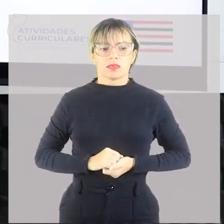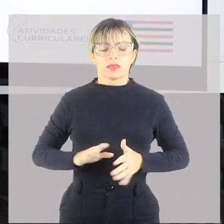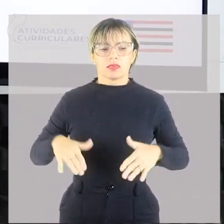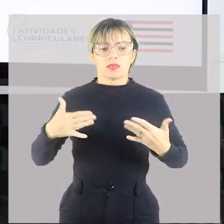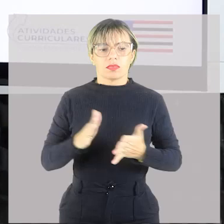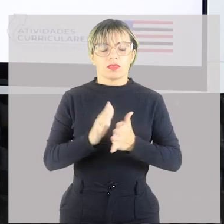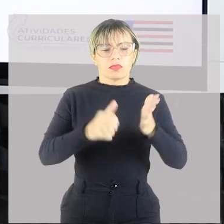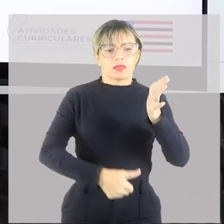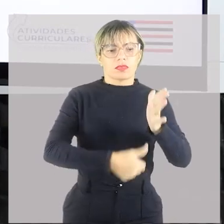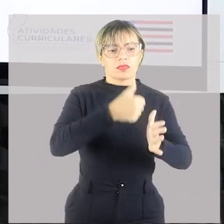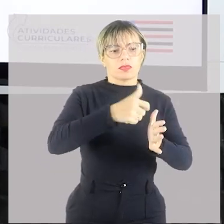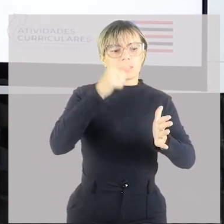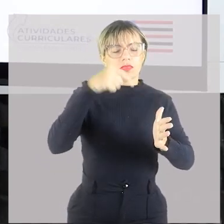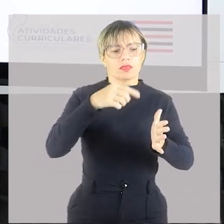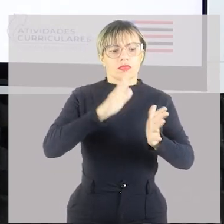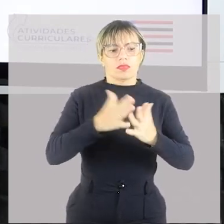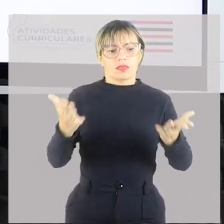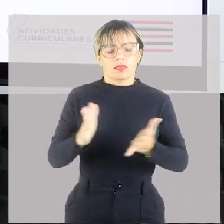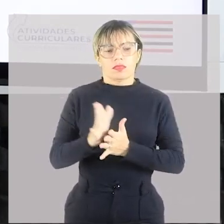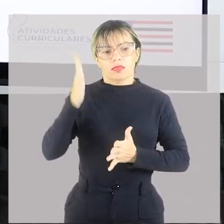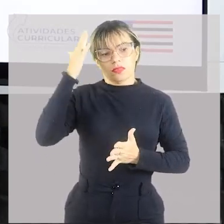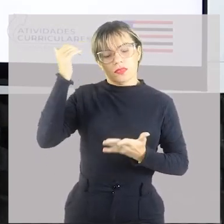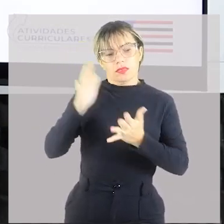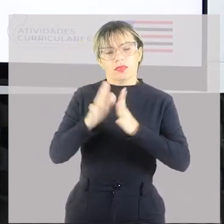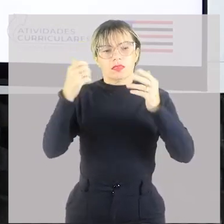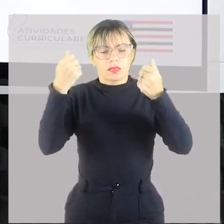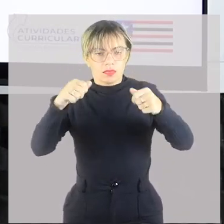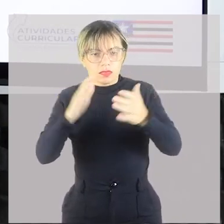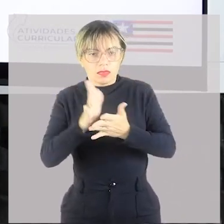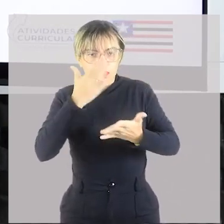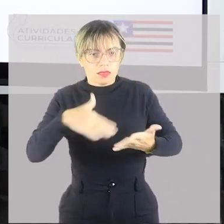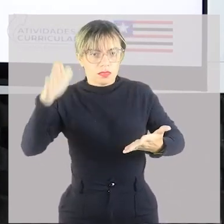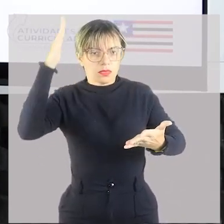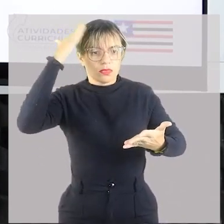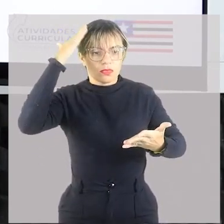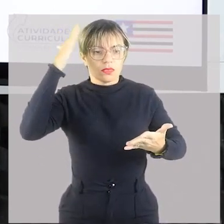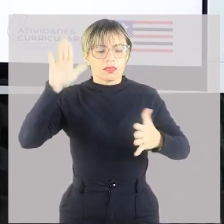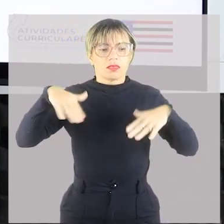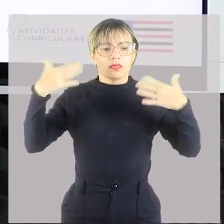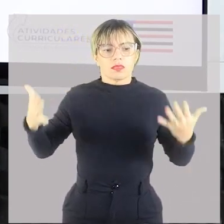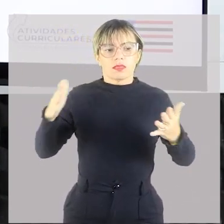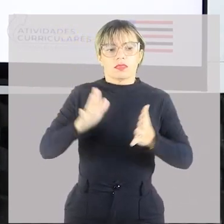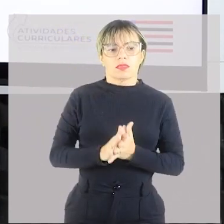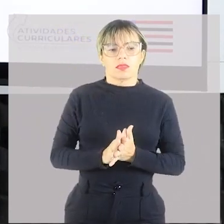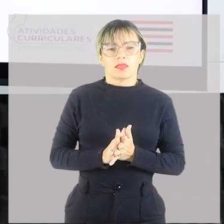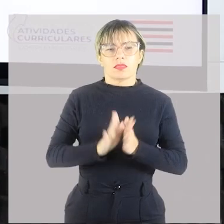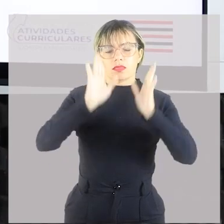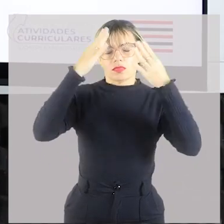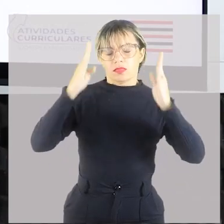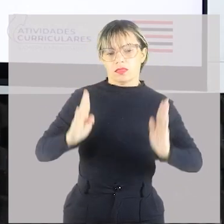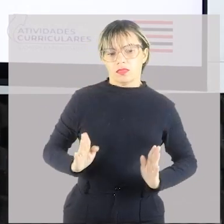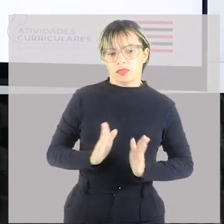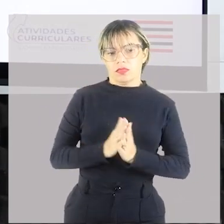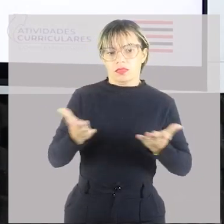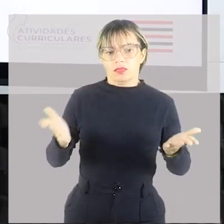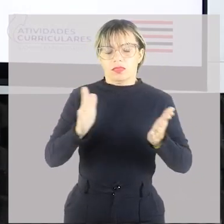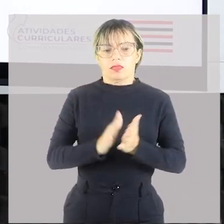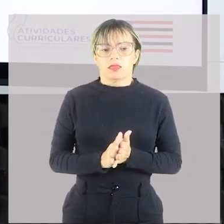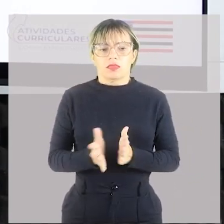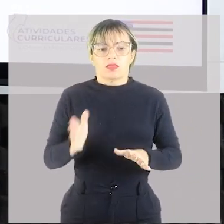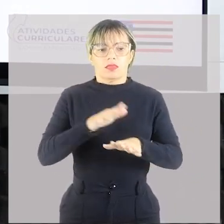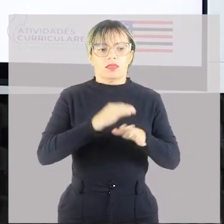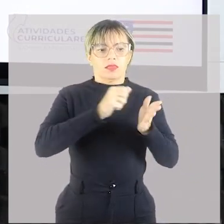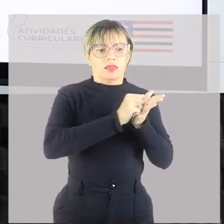A primeira coisa é, que você precisa entender. Quando você fala em isômeros, você